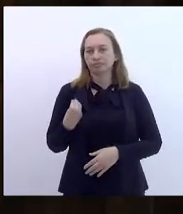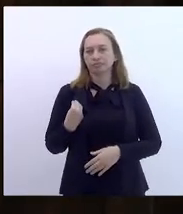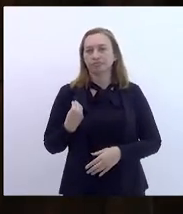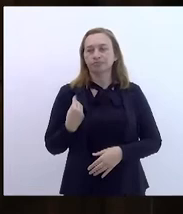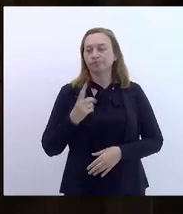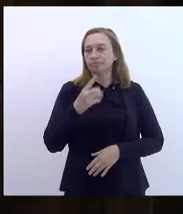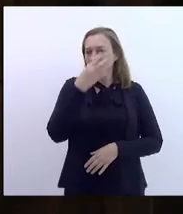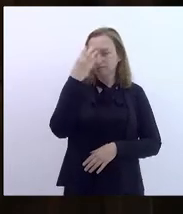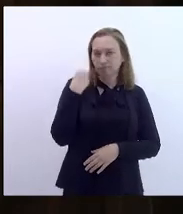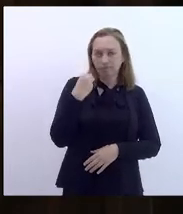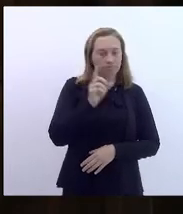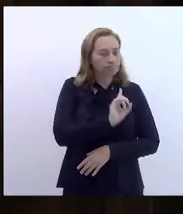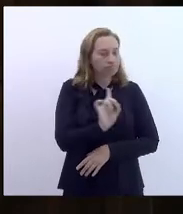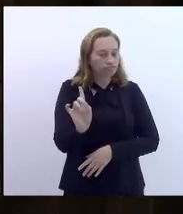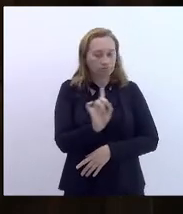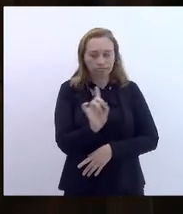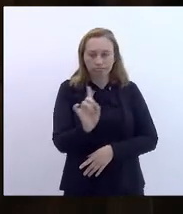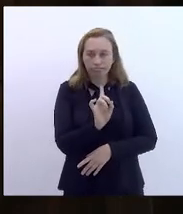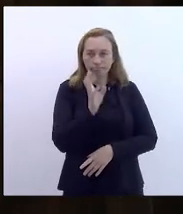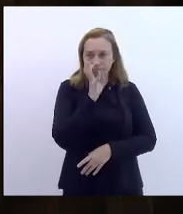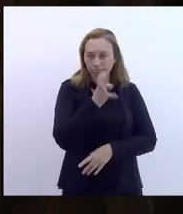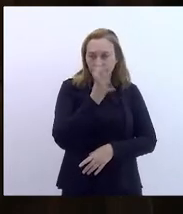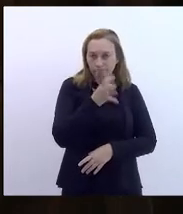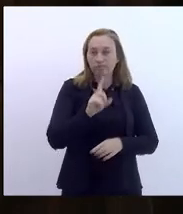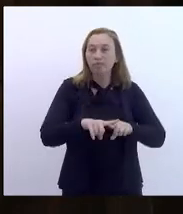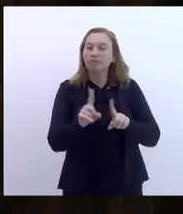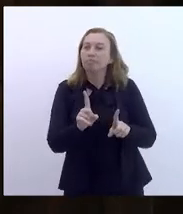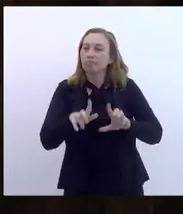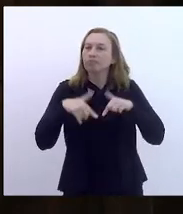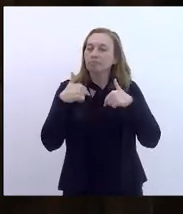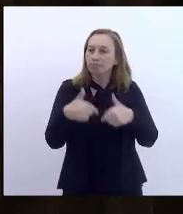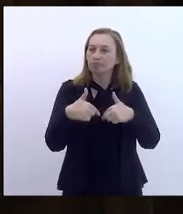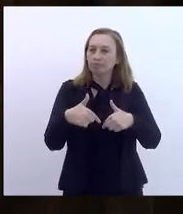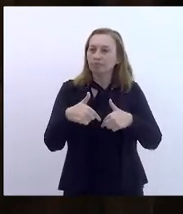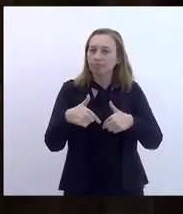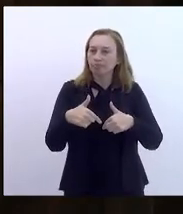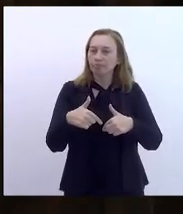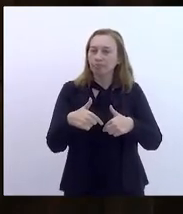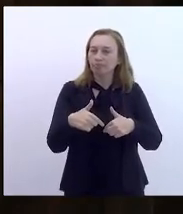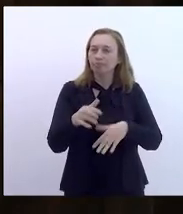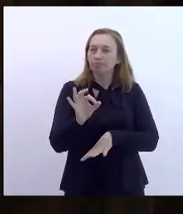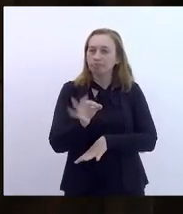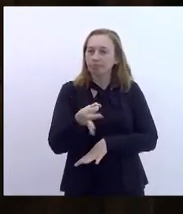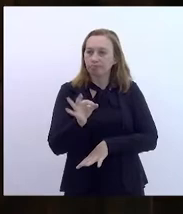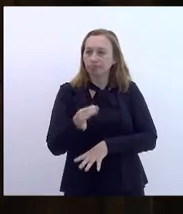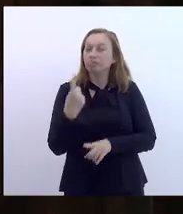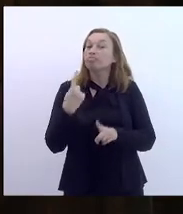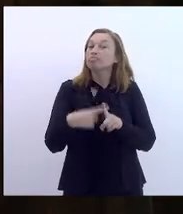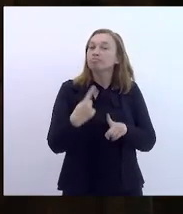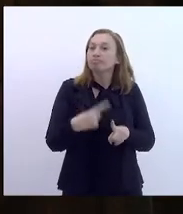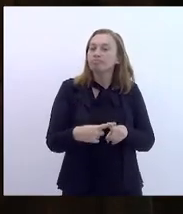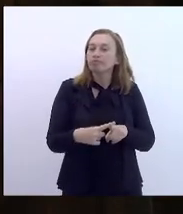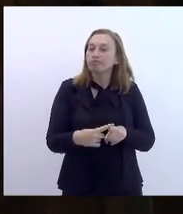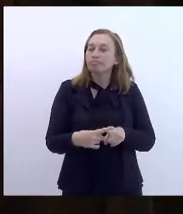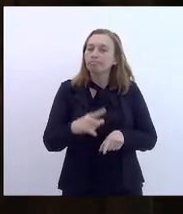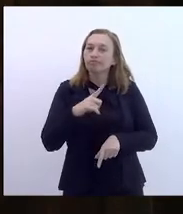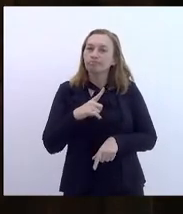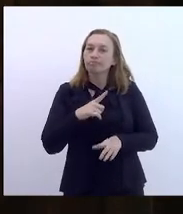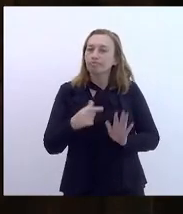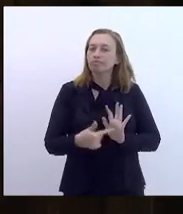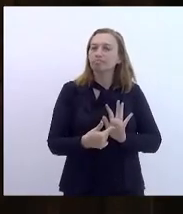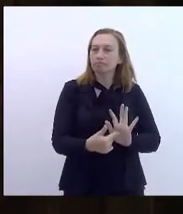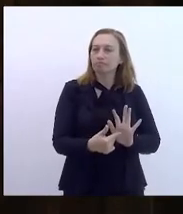não é um apagamento o silenciamento das é mas é uma ação ativa pro positiva porque o que tá aí